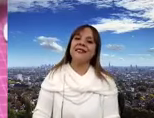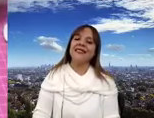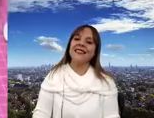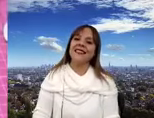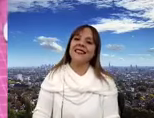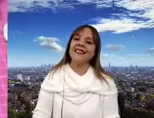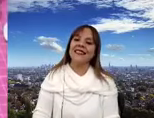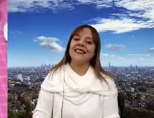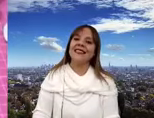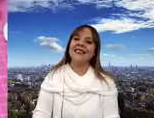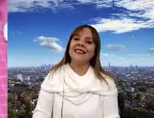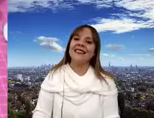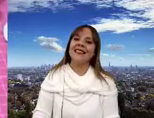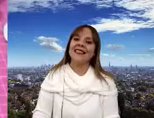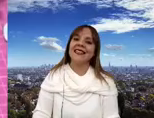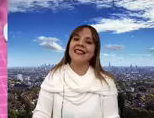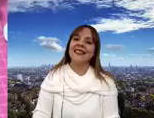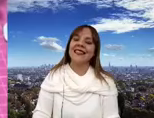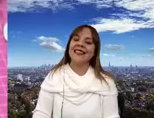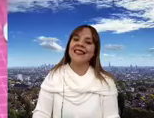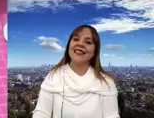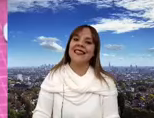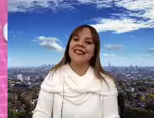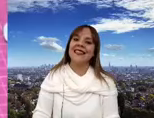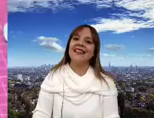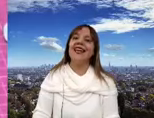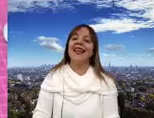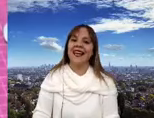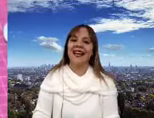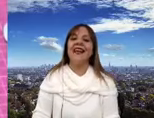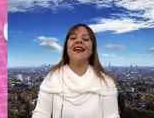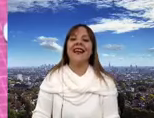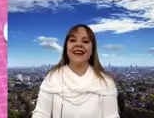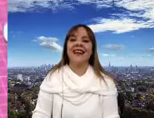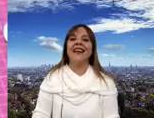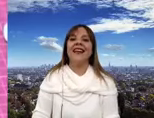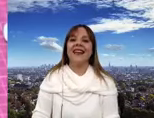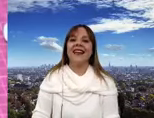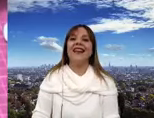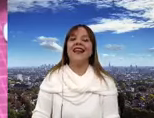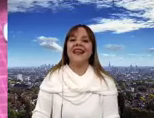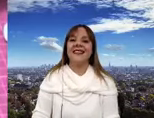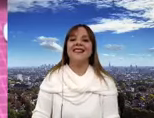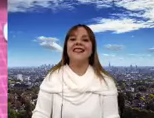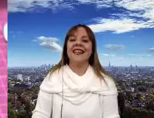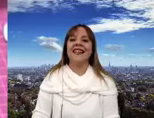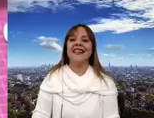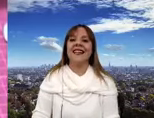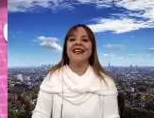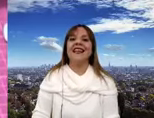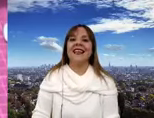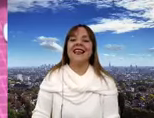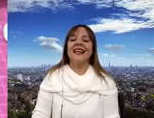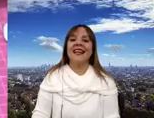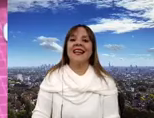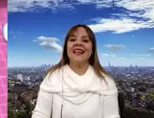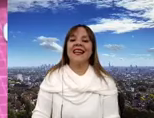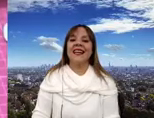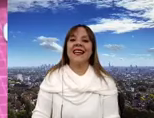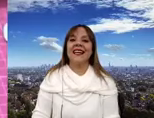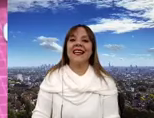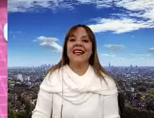o pessoal está até com dificuldade de achar o material. Está É. tendo bastante trabalho, né, Lili? Graças a Sim. Deus, apesar da